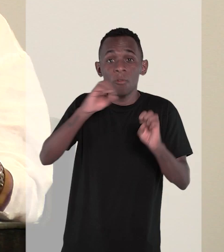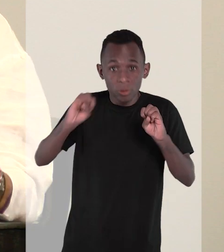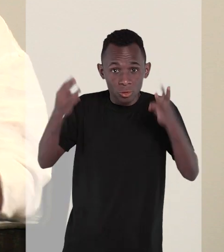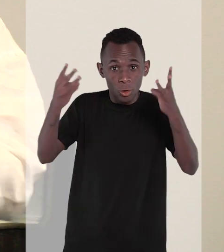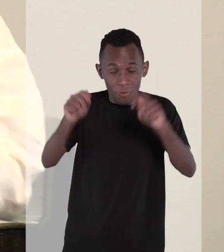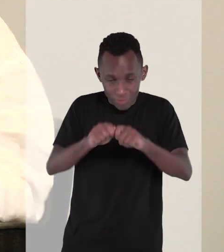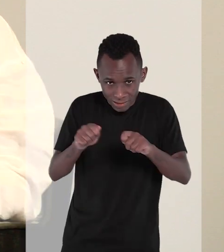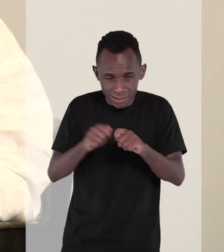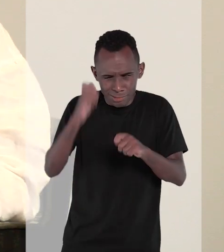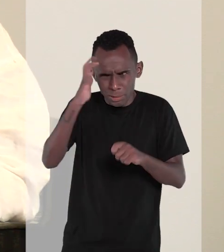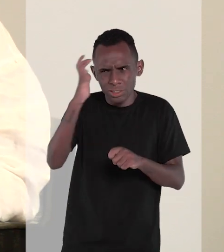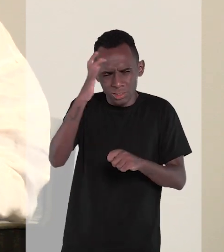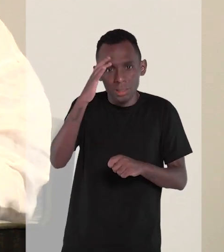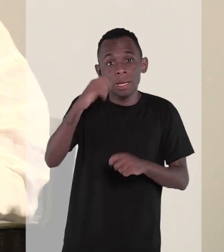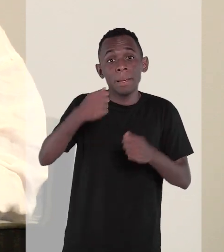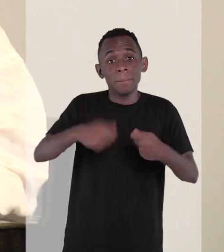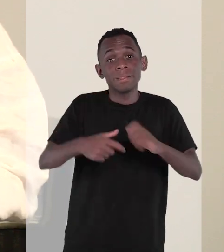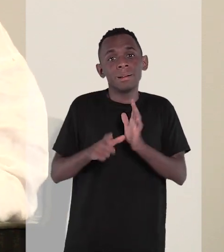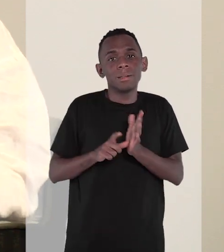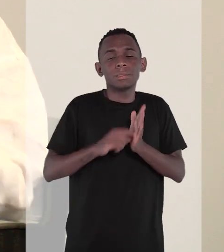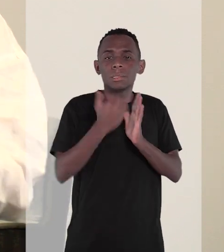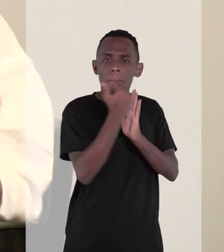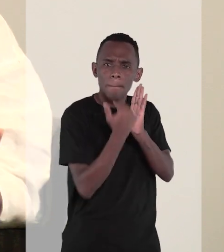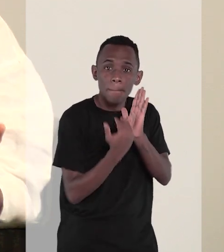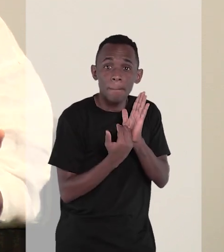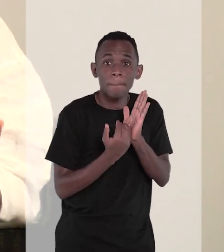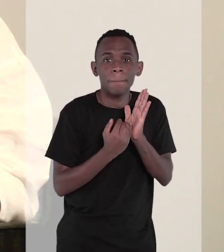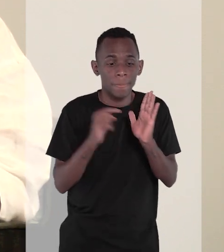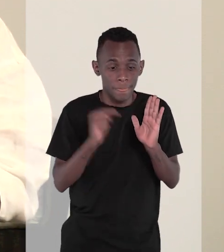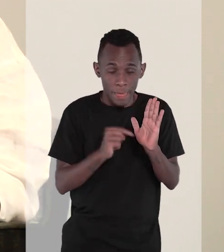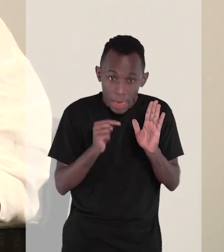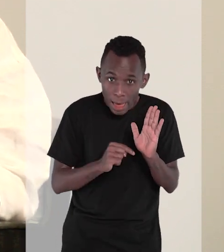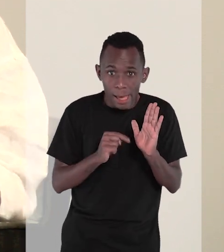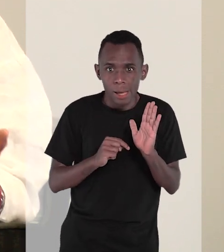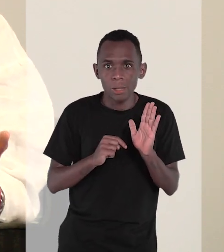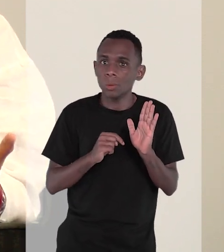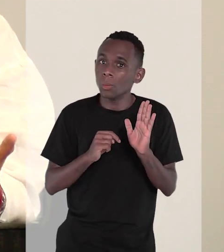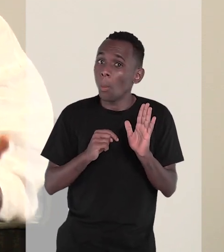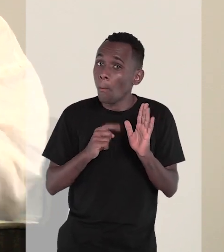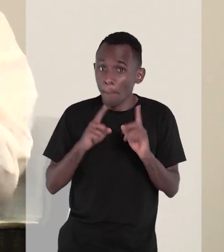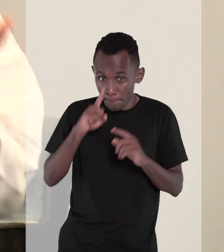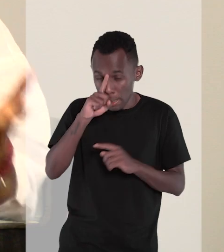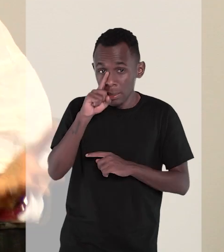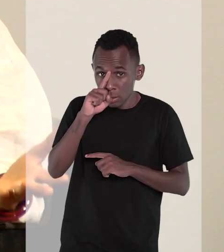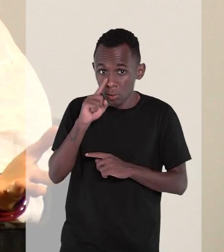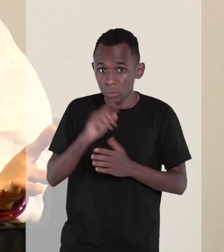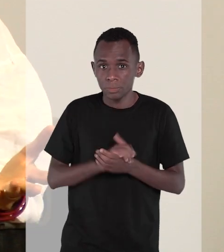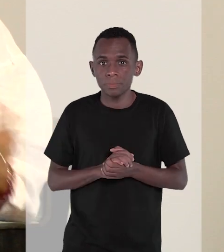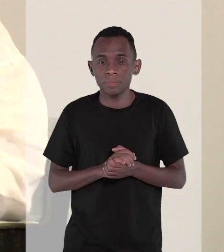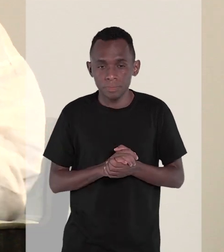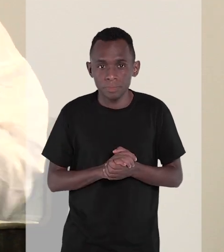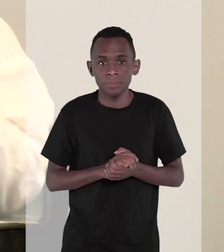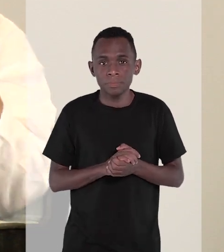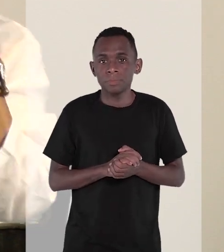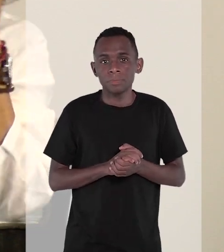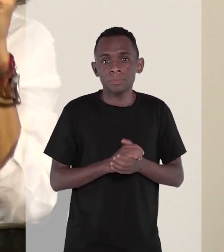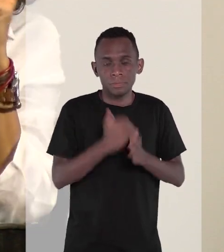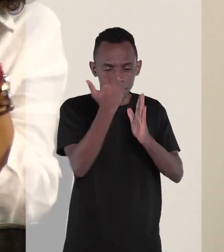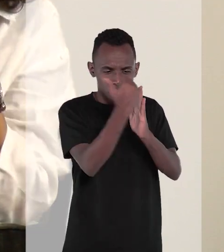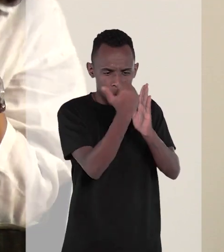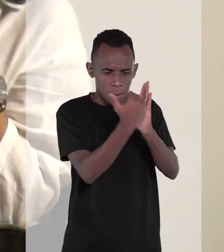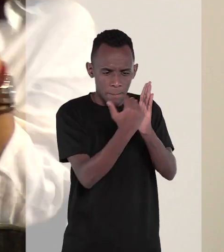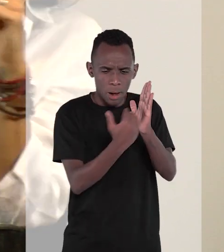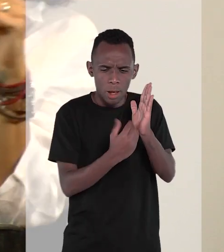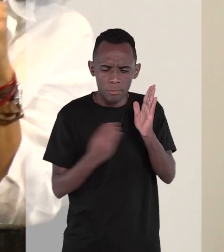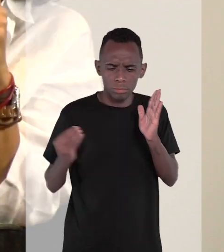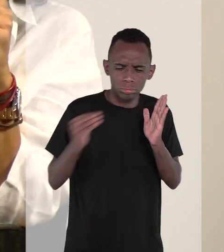tinha que fazer um roteiro. E um roteiro de um show nada mais é do que uma armadilha para vocês. Eu vou botar isso